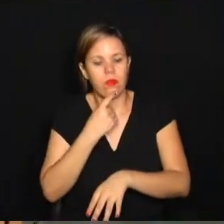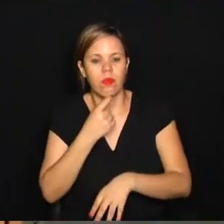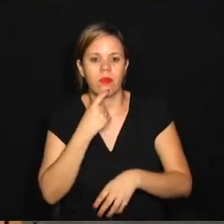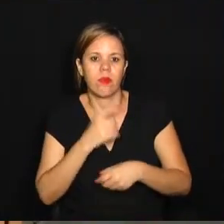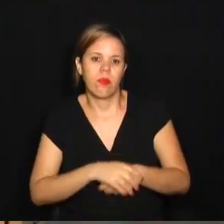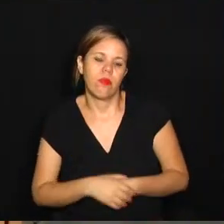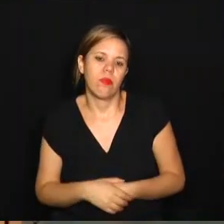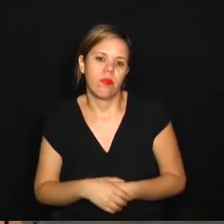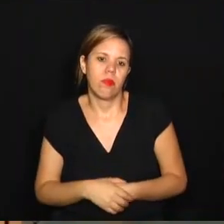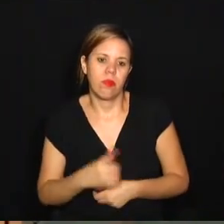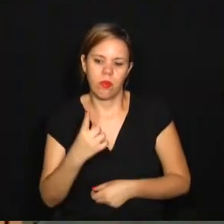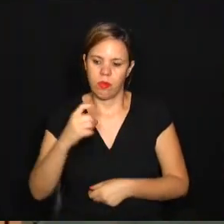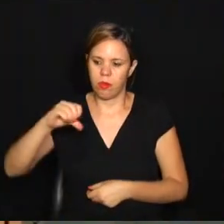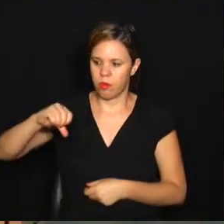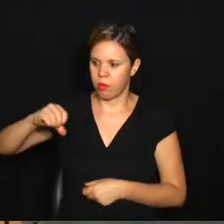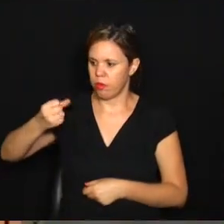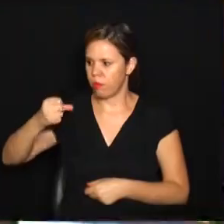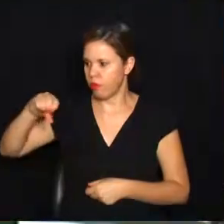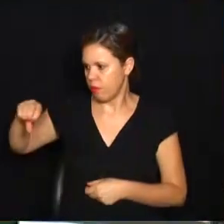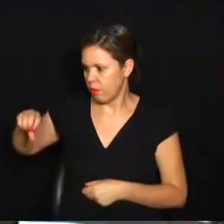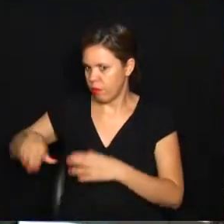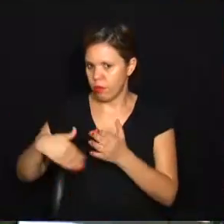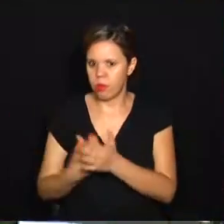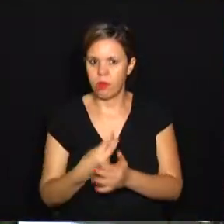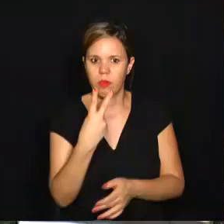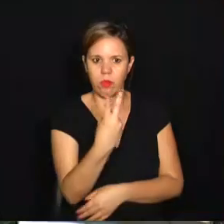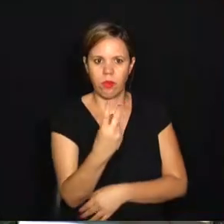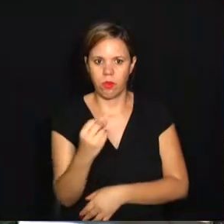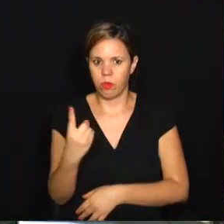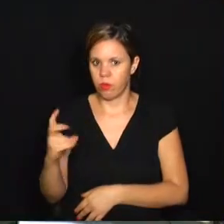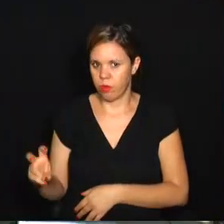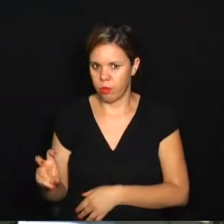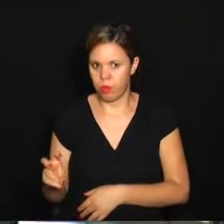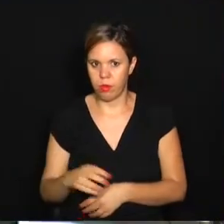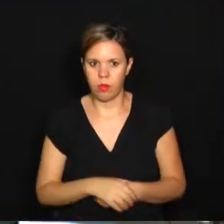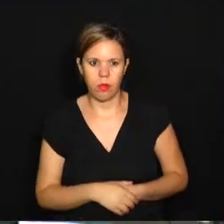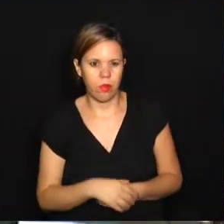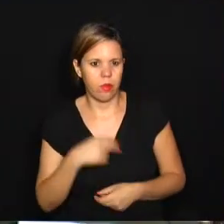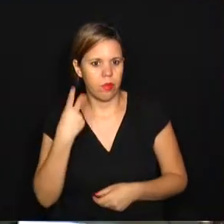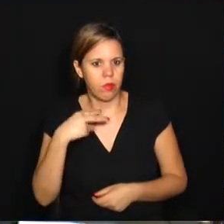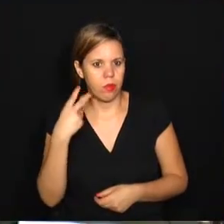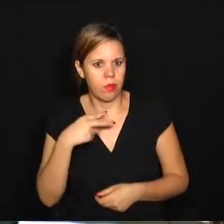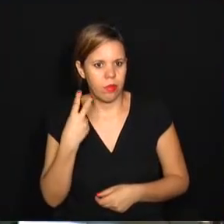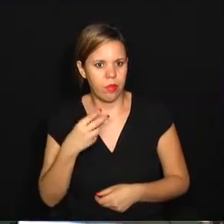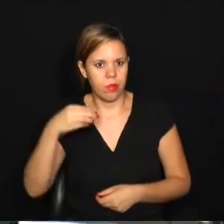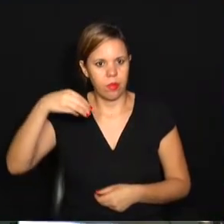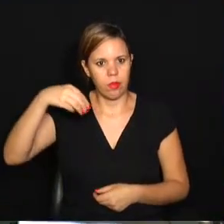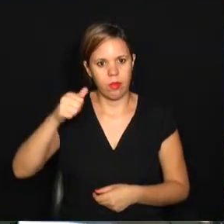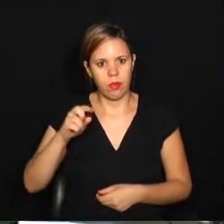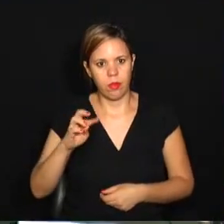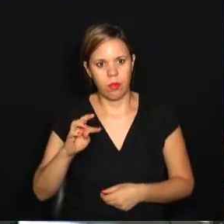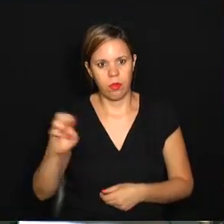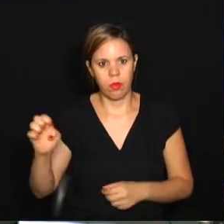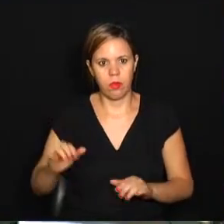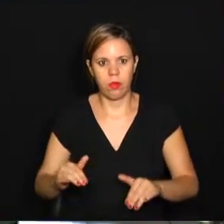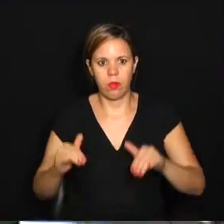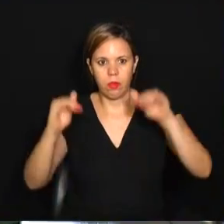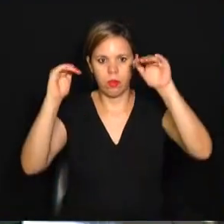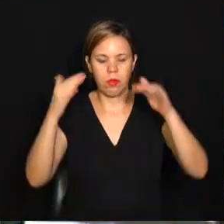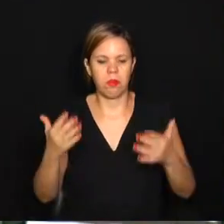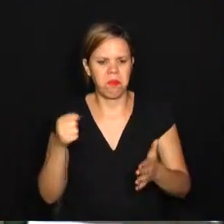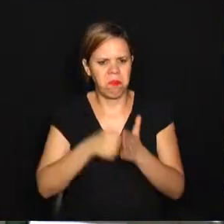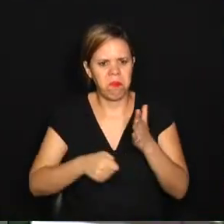Campinas entre 1989 e 2015. De acordo com o vereador, Margarete, desde pequena, aprendeu a ser